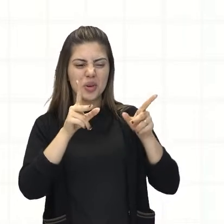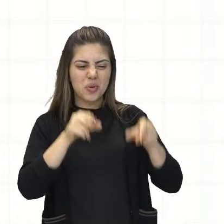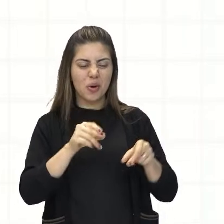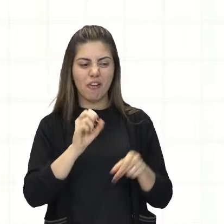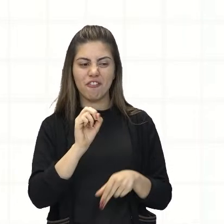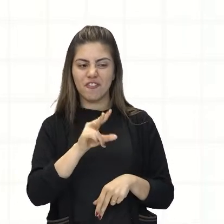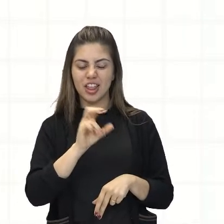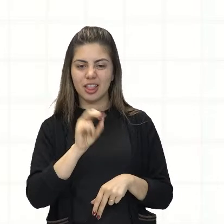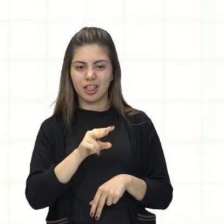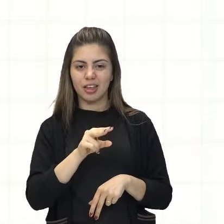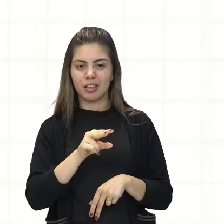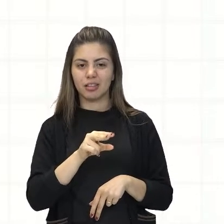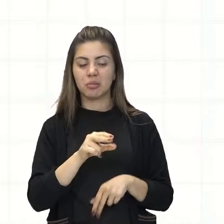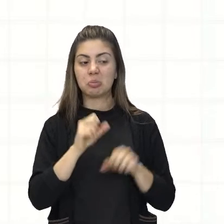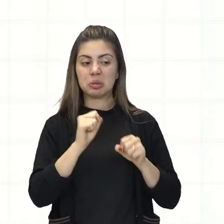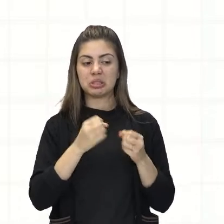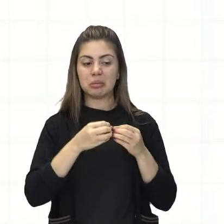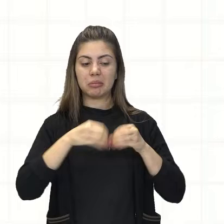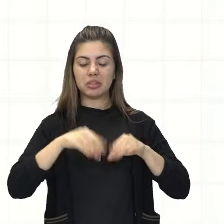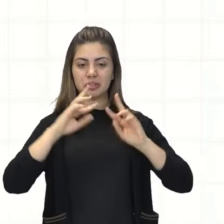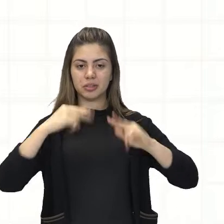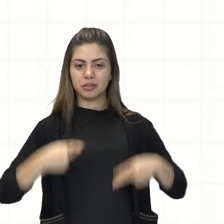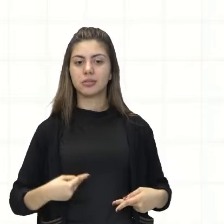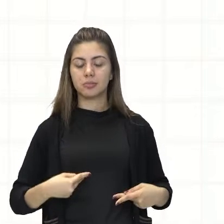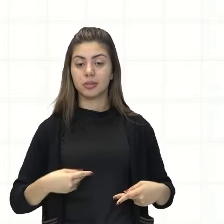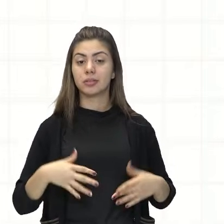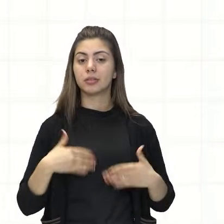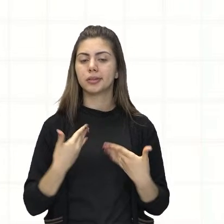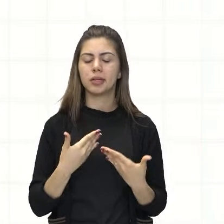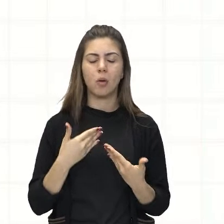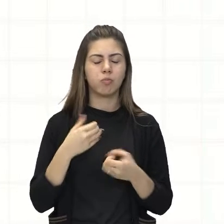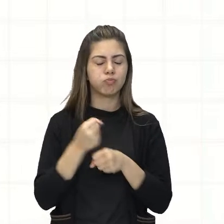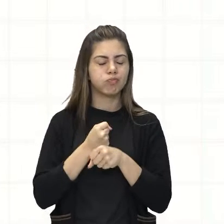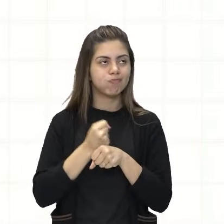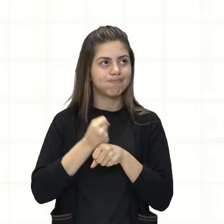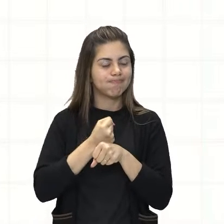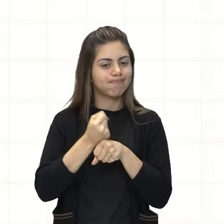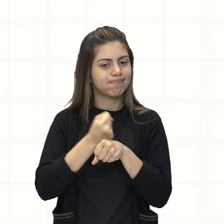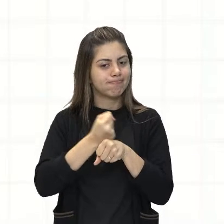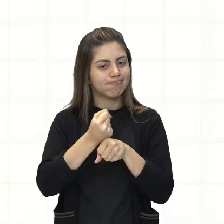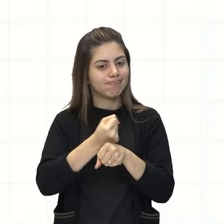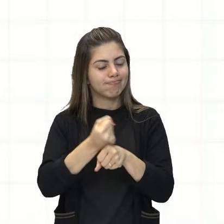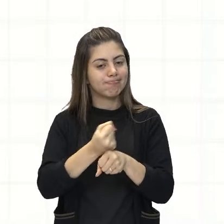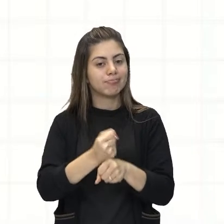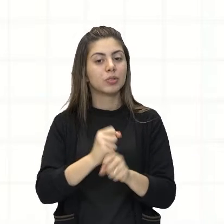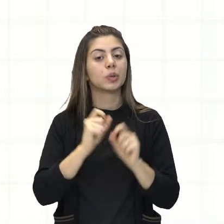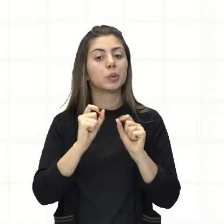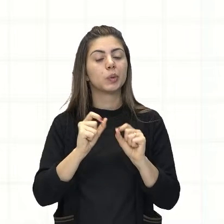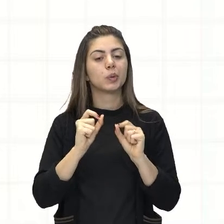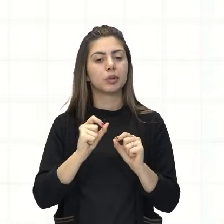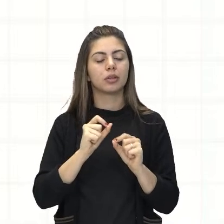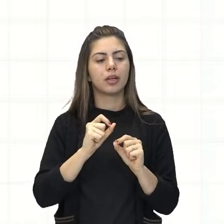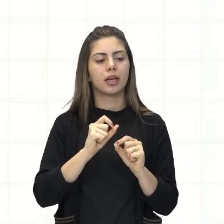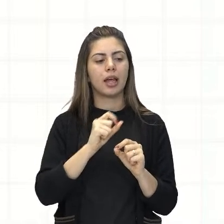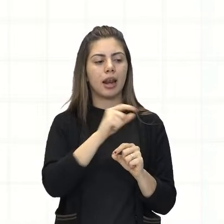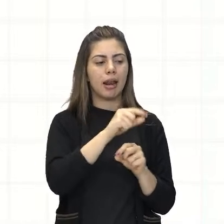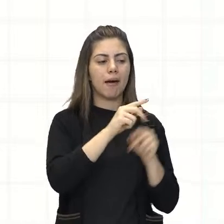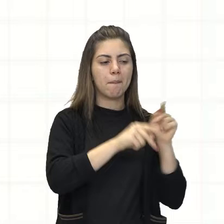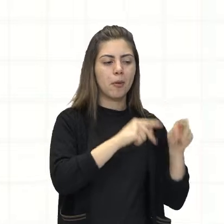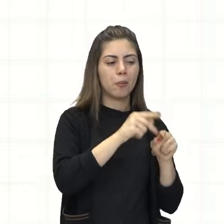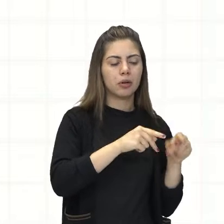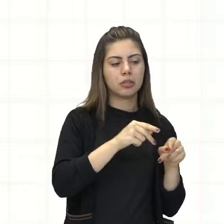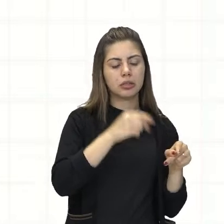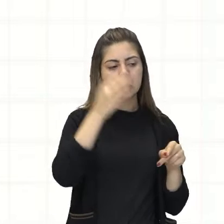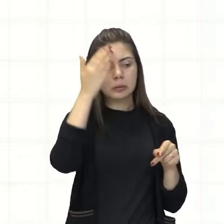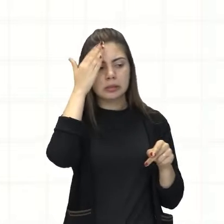ali que fazia mal ao ser humano. Então, ao longo de milhares de anos, essa sabedoria ancestral